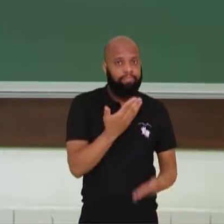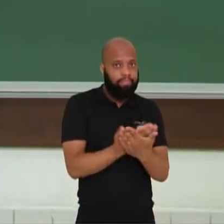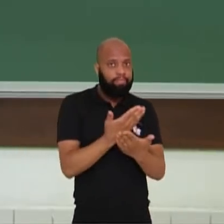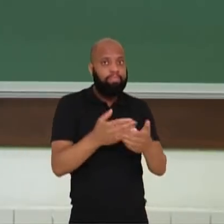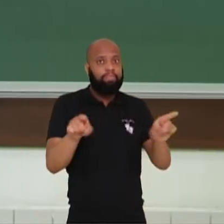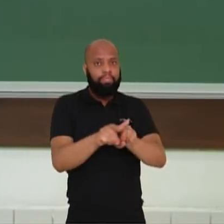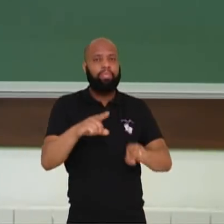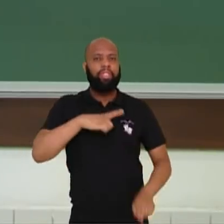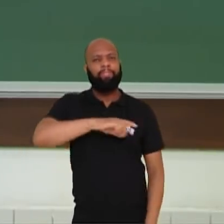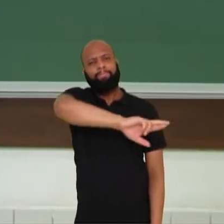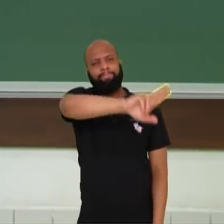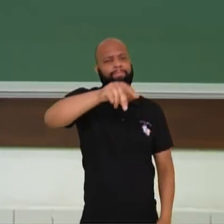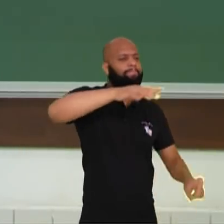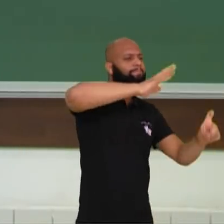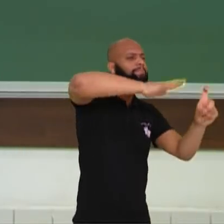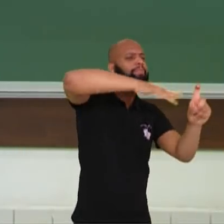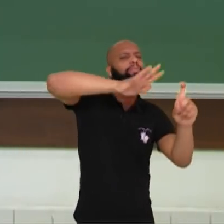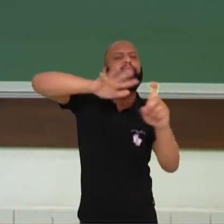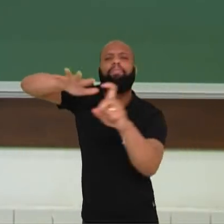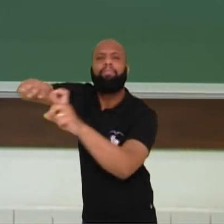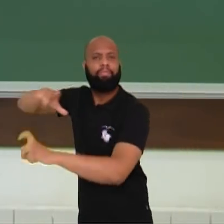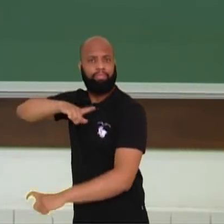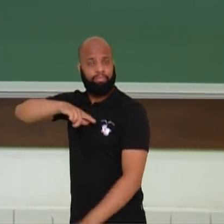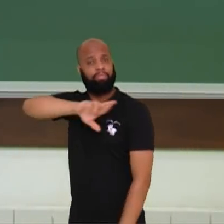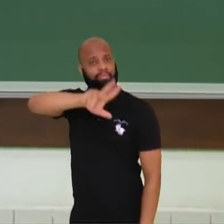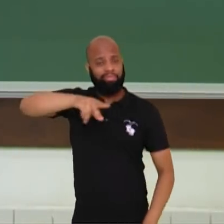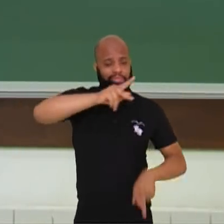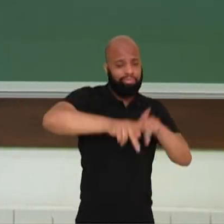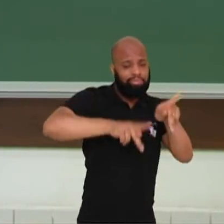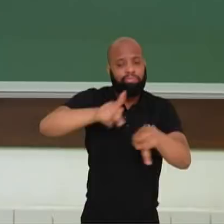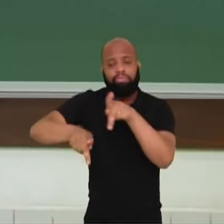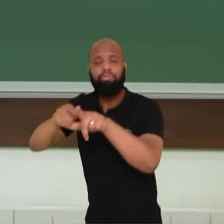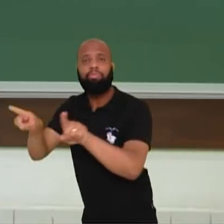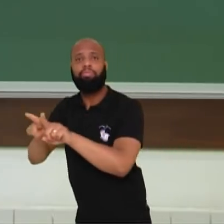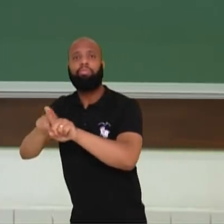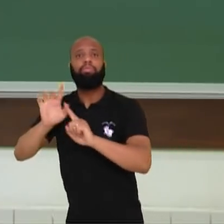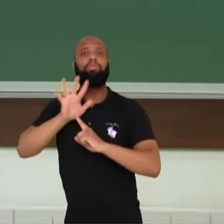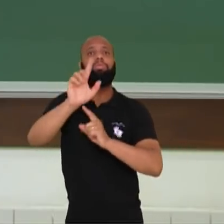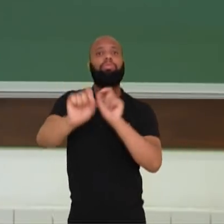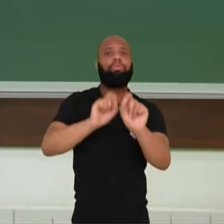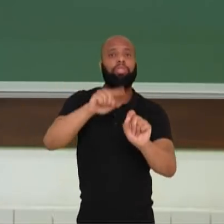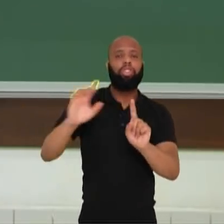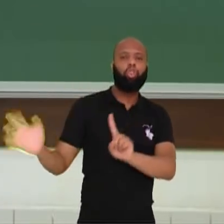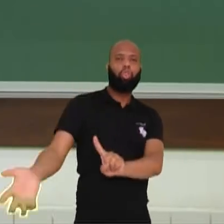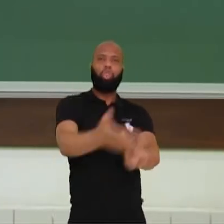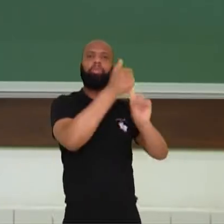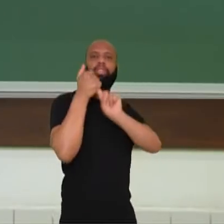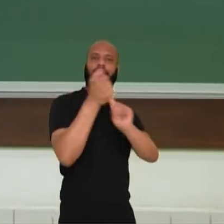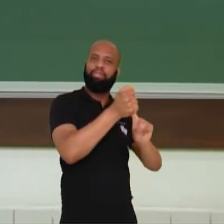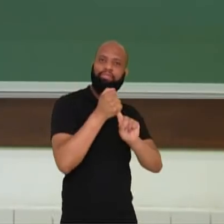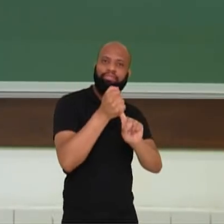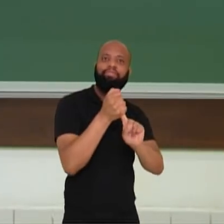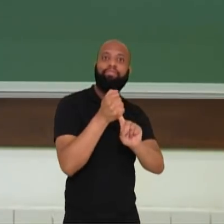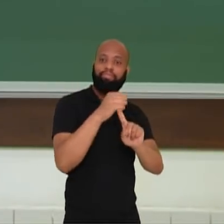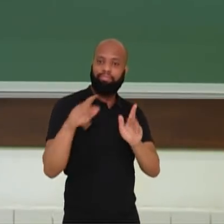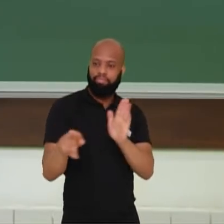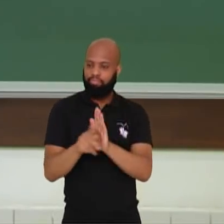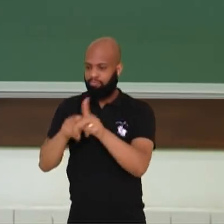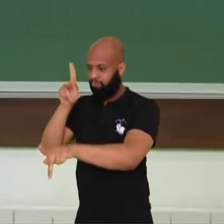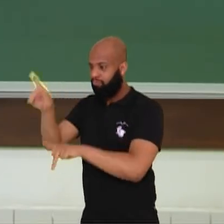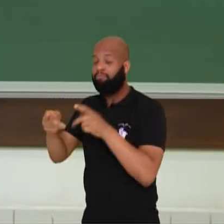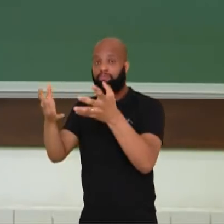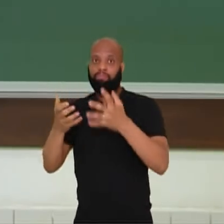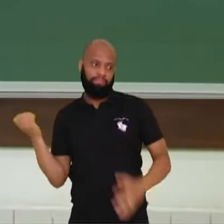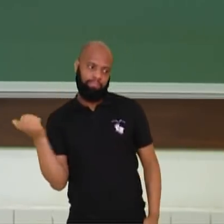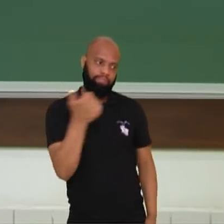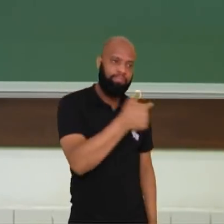várias mitologias de vários povos, essas mitologias justificam a dominação de um povo sobre o outro, ou a dominação de uma etnia sobre